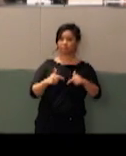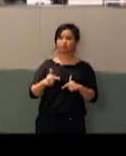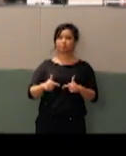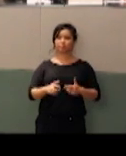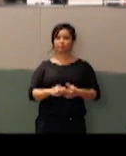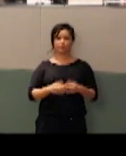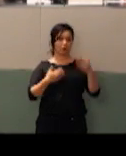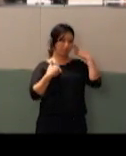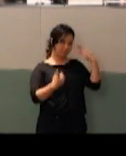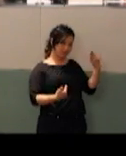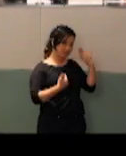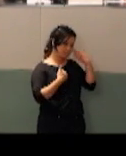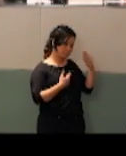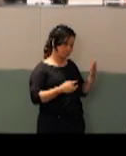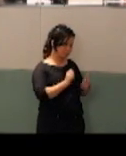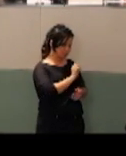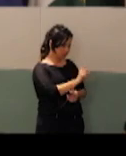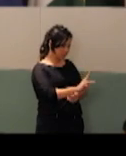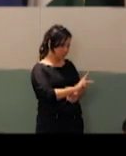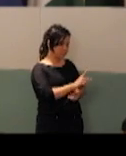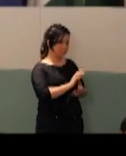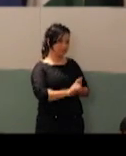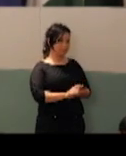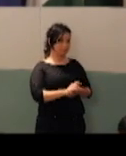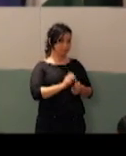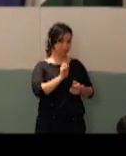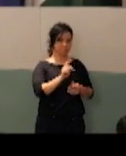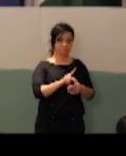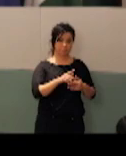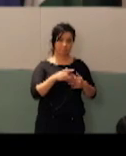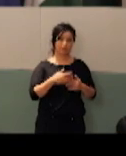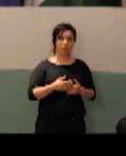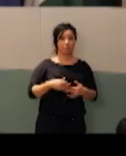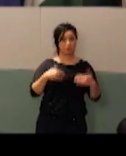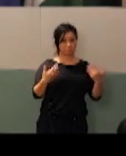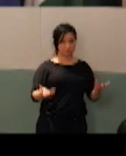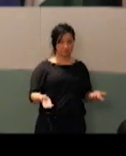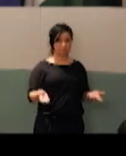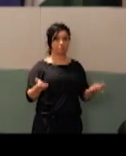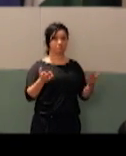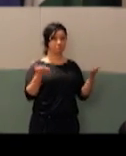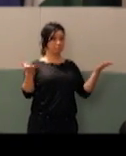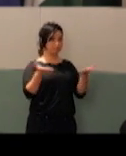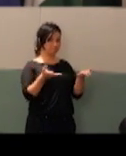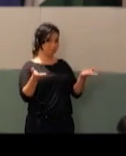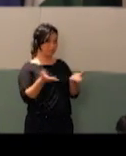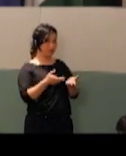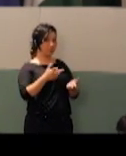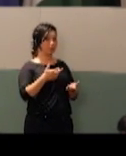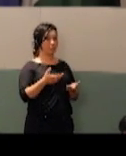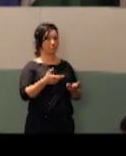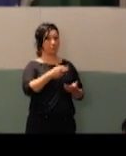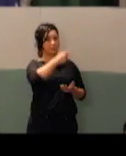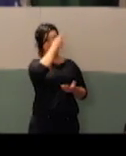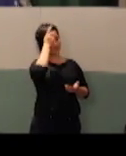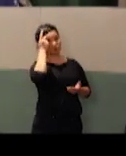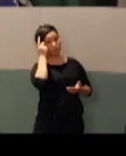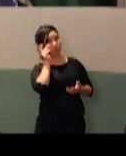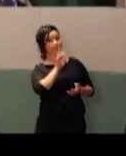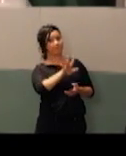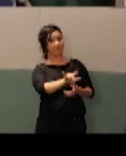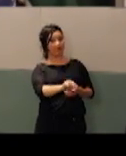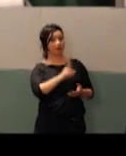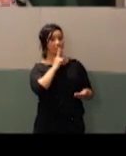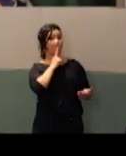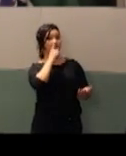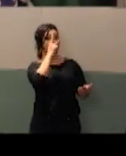muito obrigada. Muito obrigada. Então, agora vamos selecionar aqui, sortear o próximo candidato a responder essa pergunta.